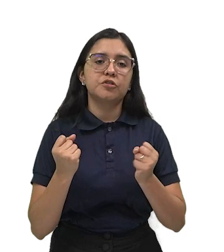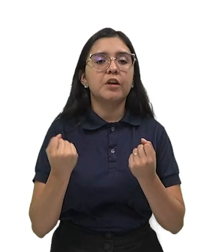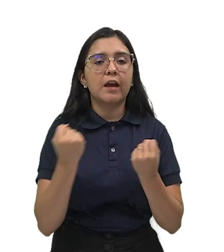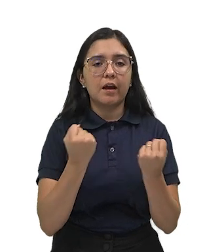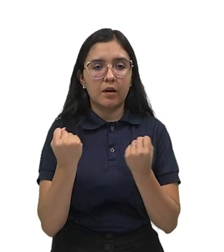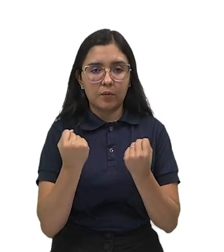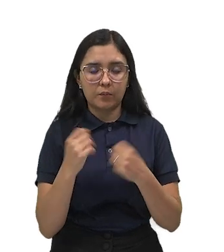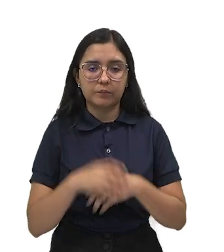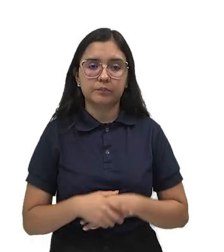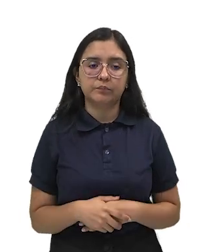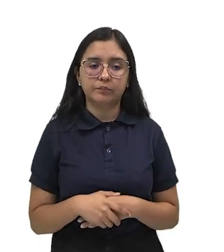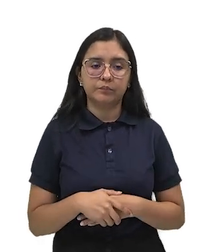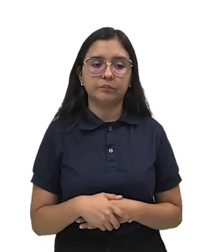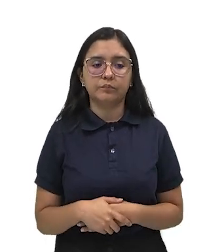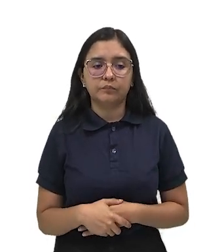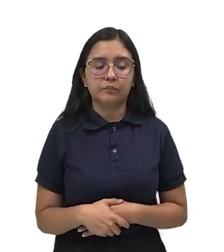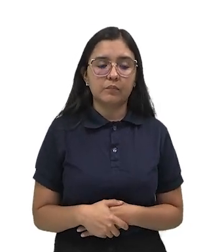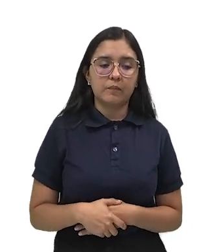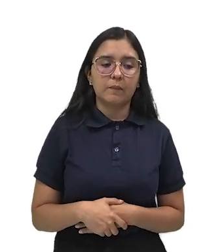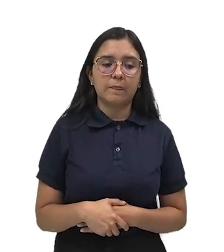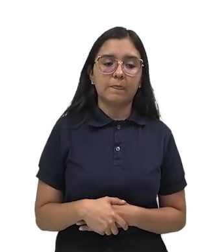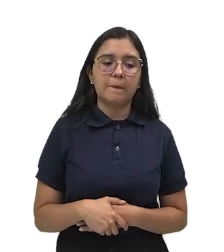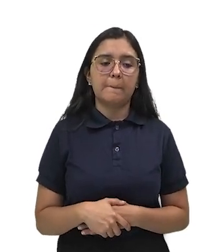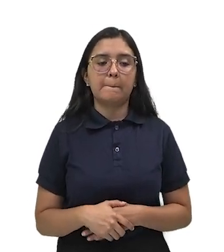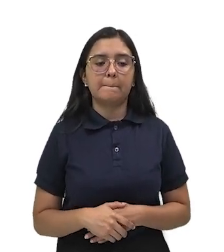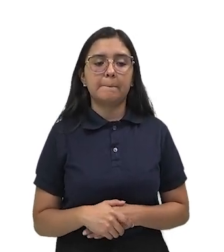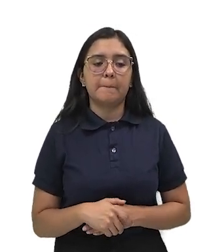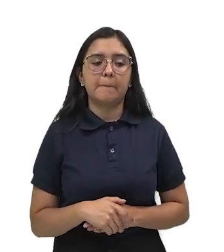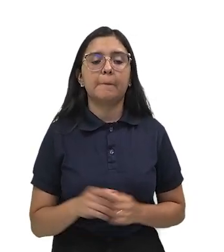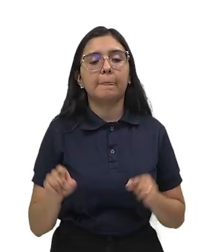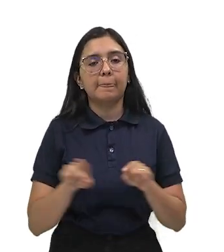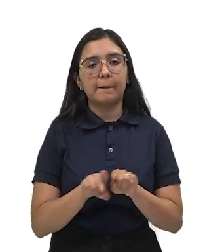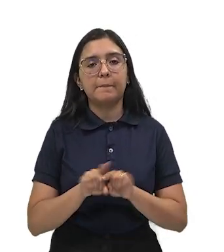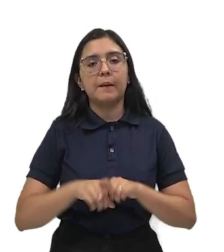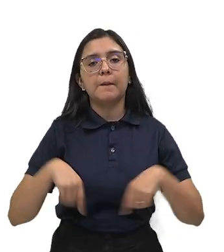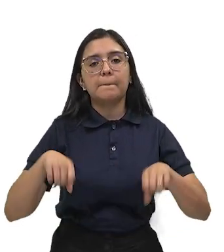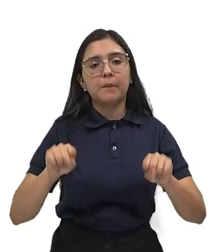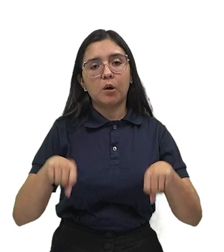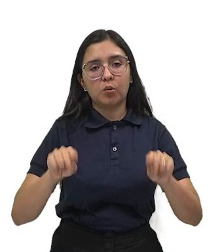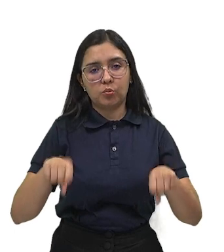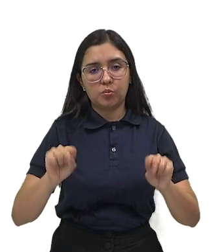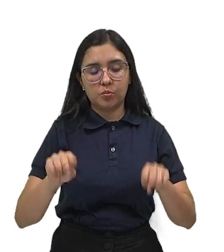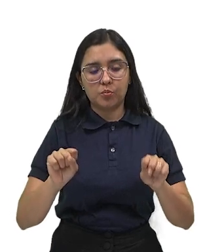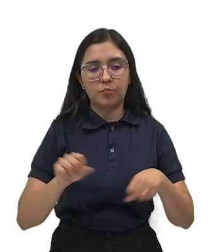carro. Também posso ir de moto.